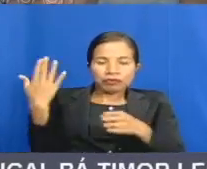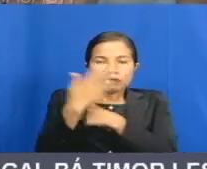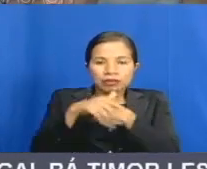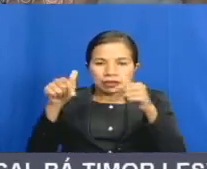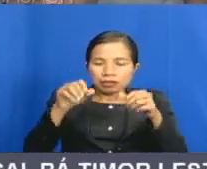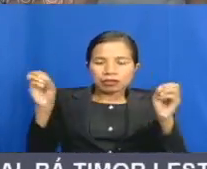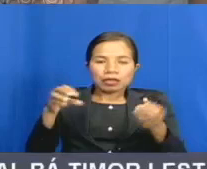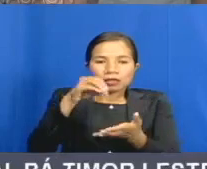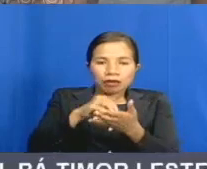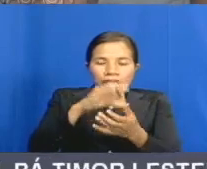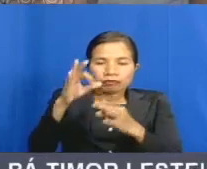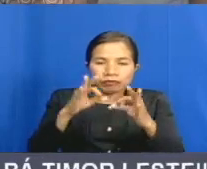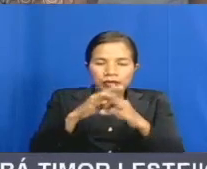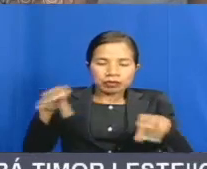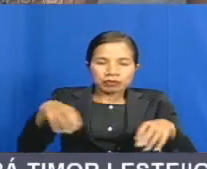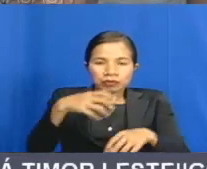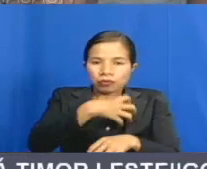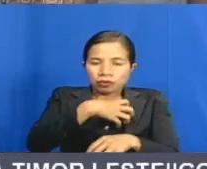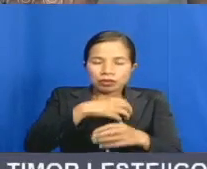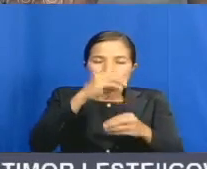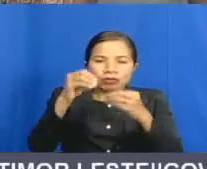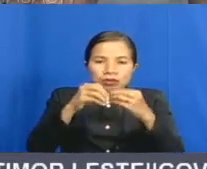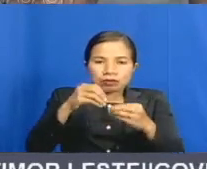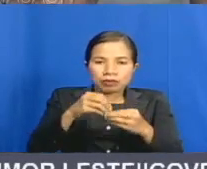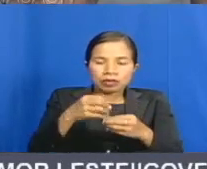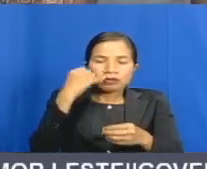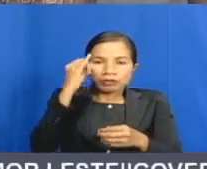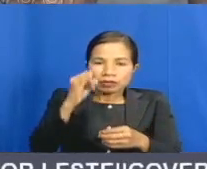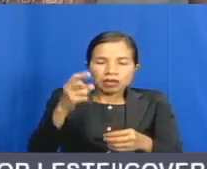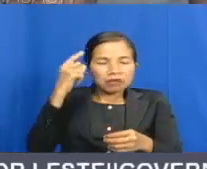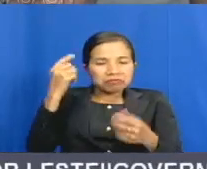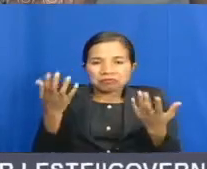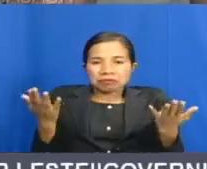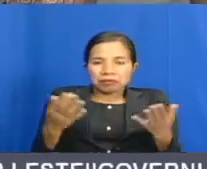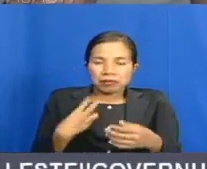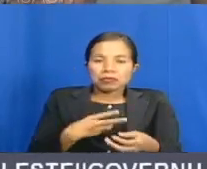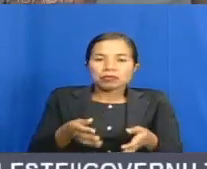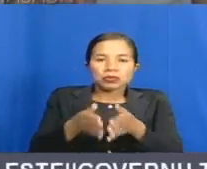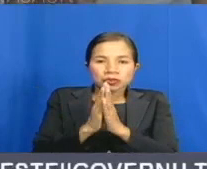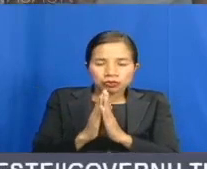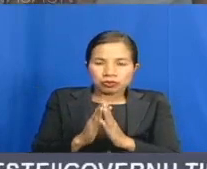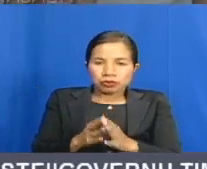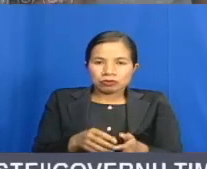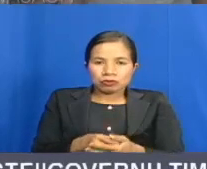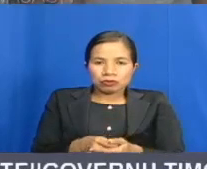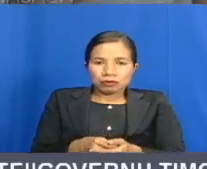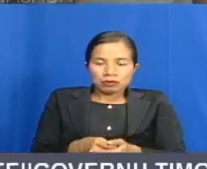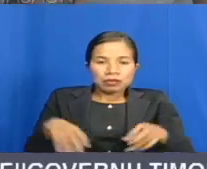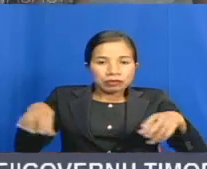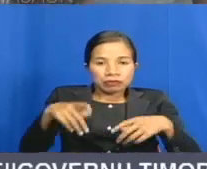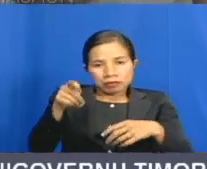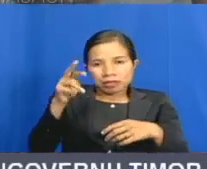tau fiar ba instituição polícia, quando ba investigação idane. Lógica ne hene be. Amimos izizi, teptebes ba instituição